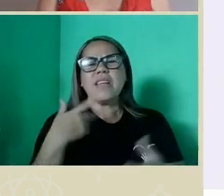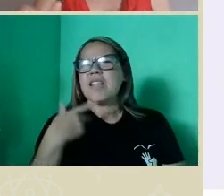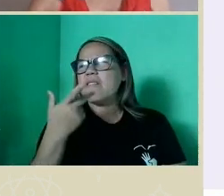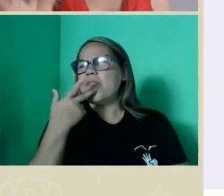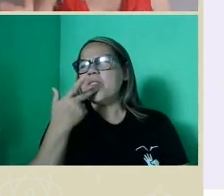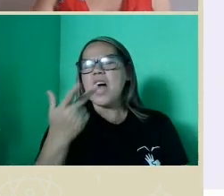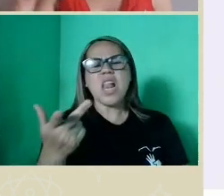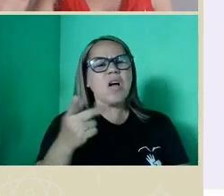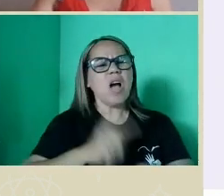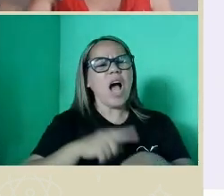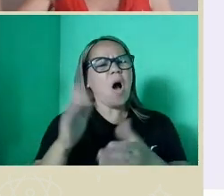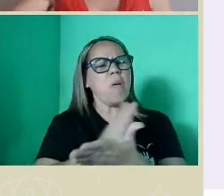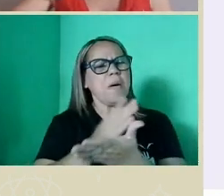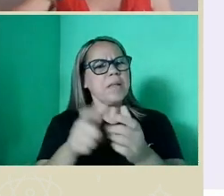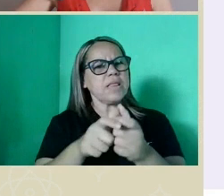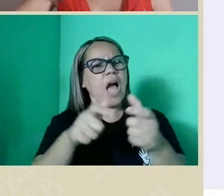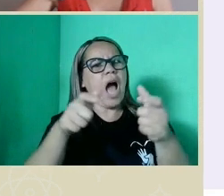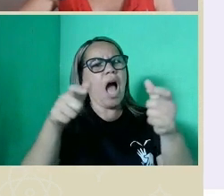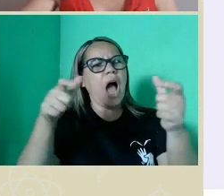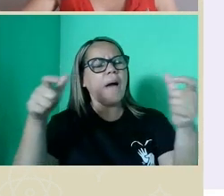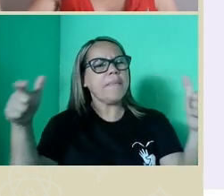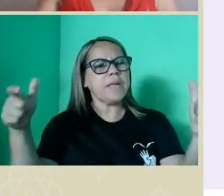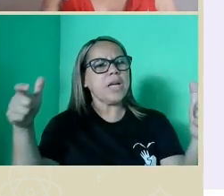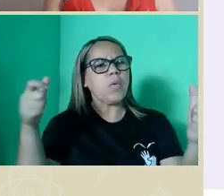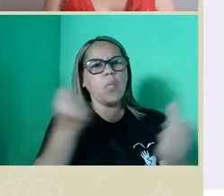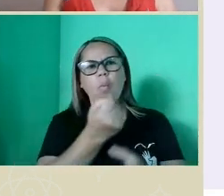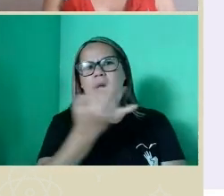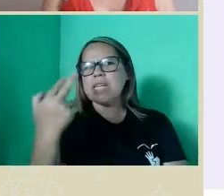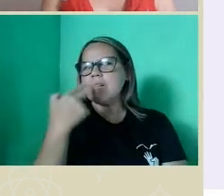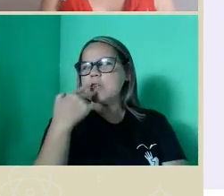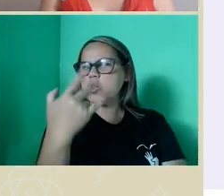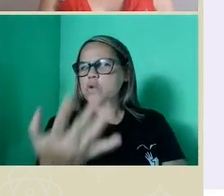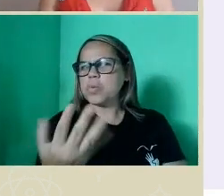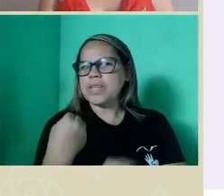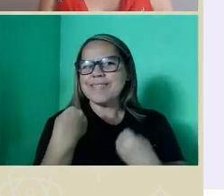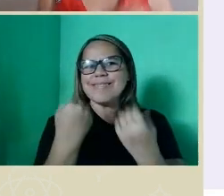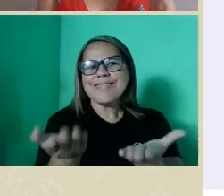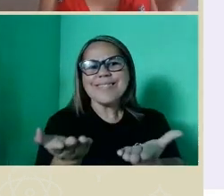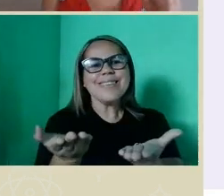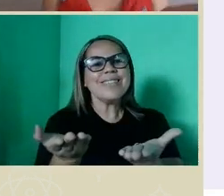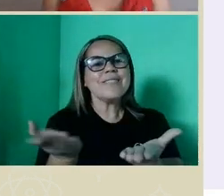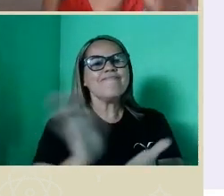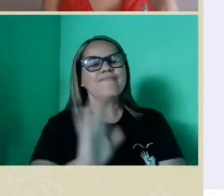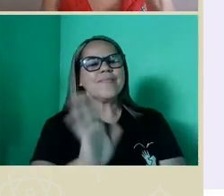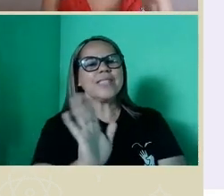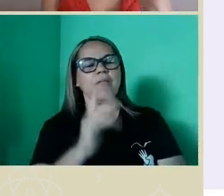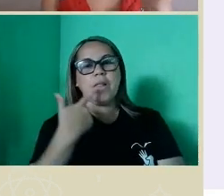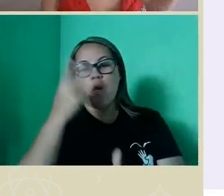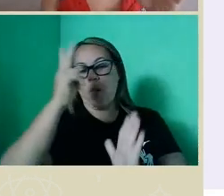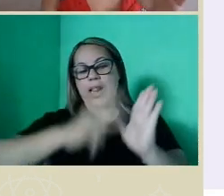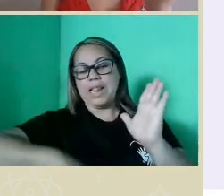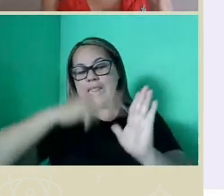momento em ampliar o número de línguas ofertadas não quando eu li